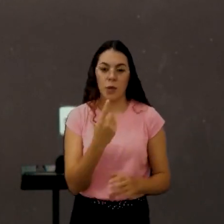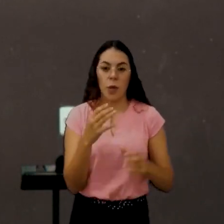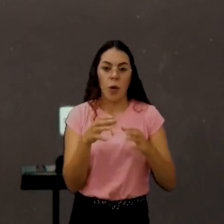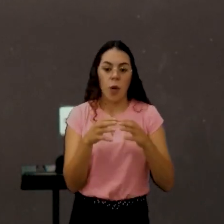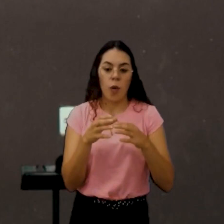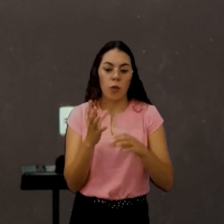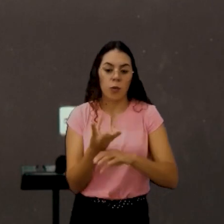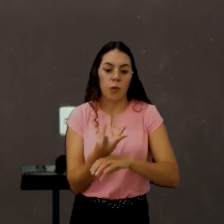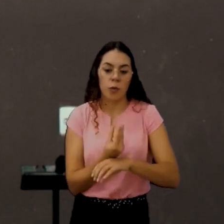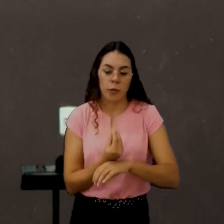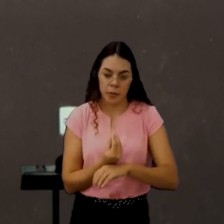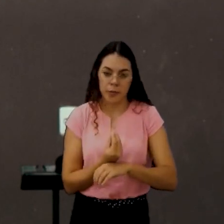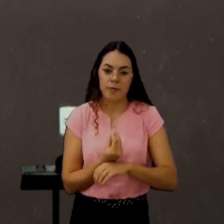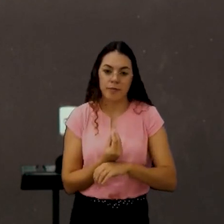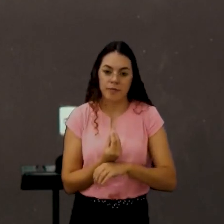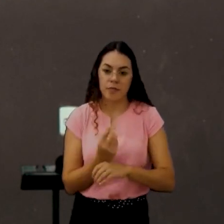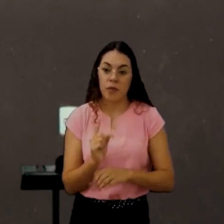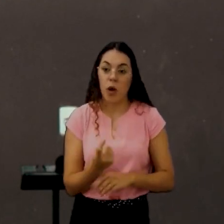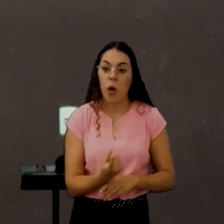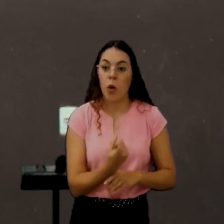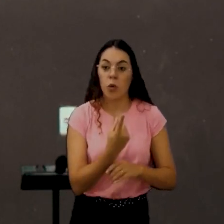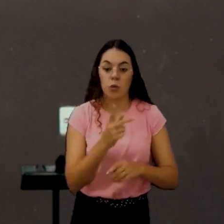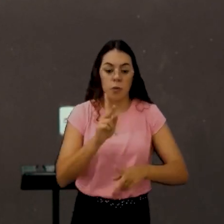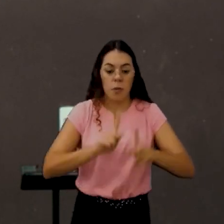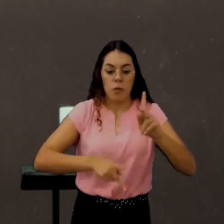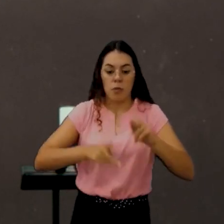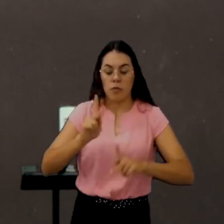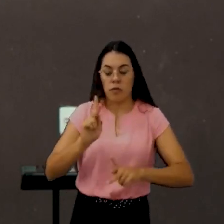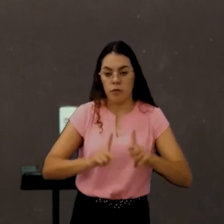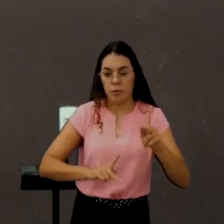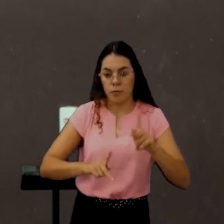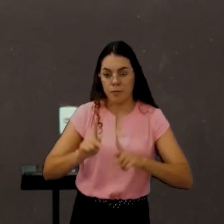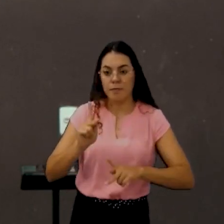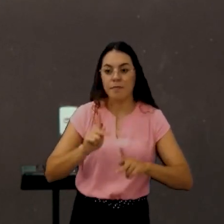corpo. Um único povo.